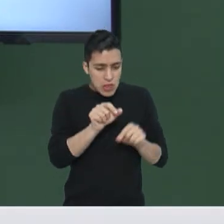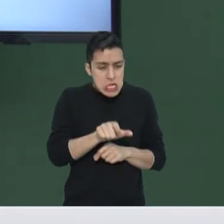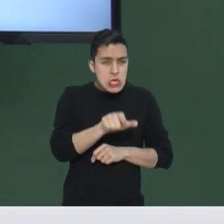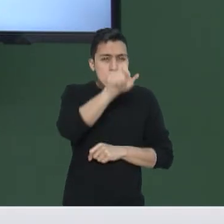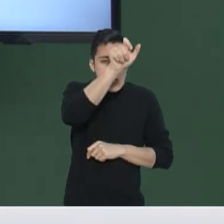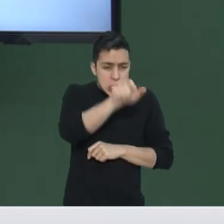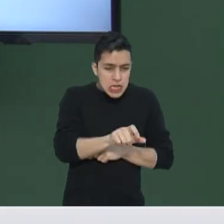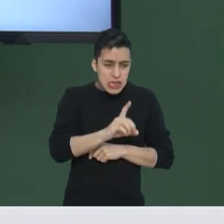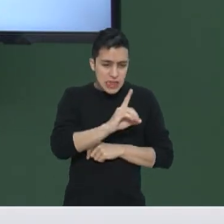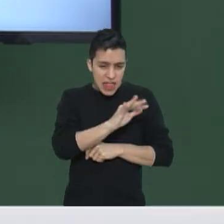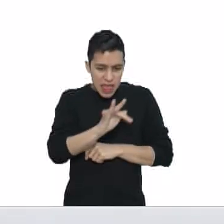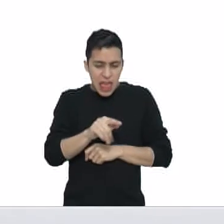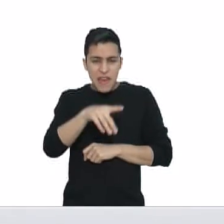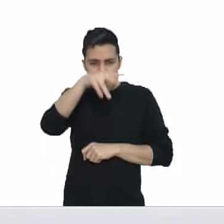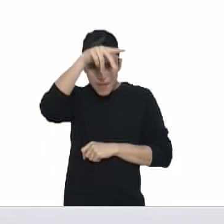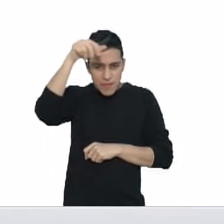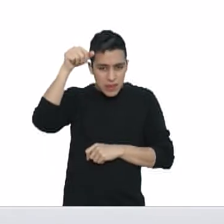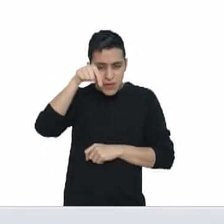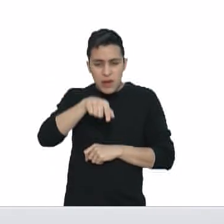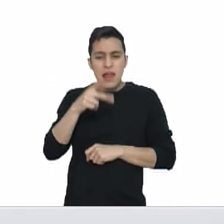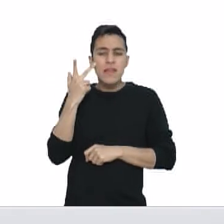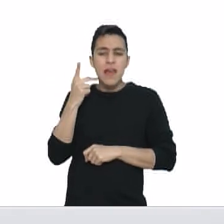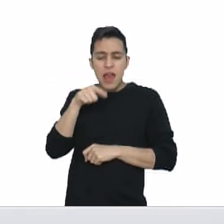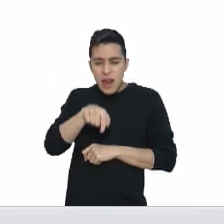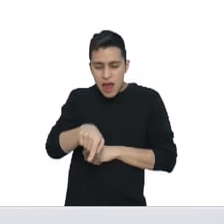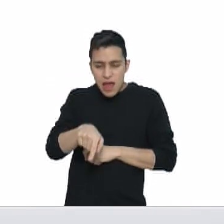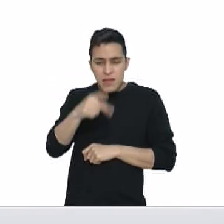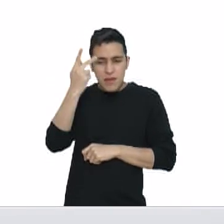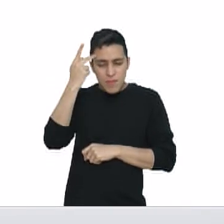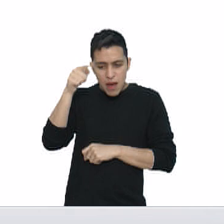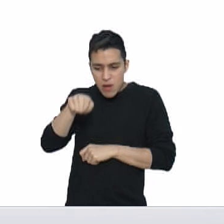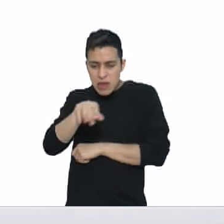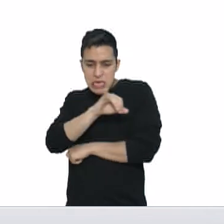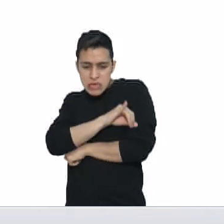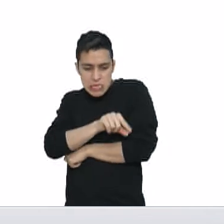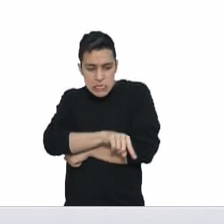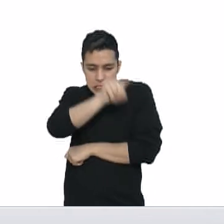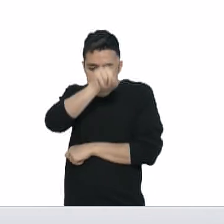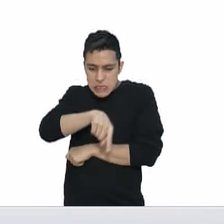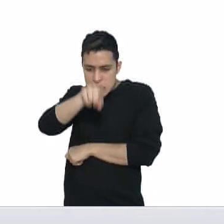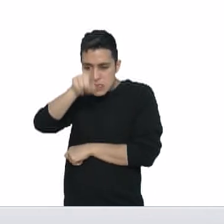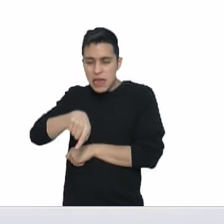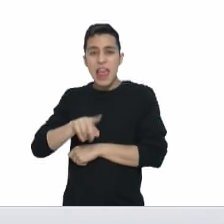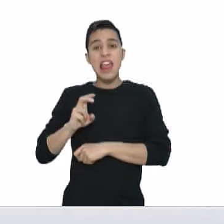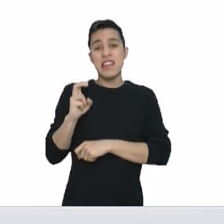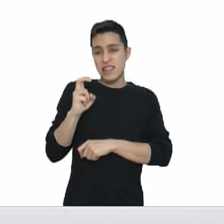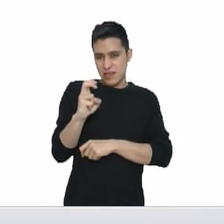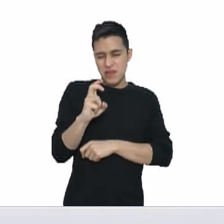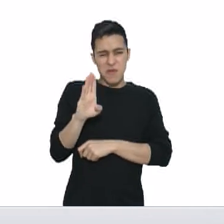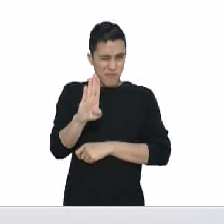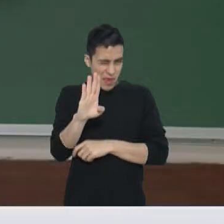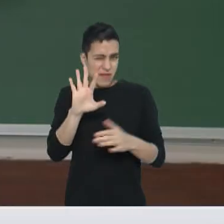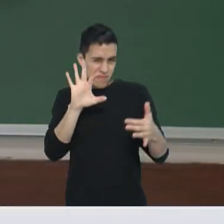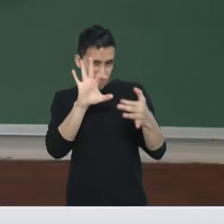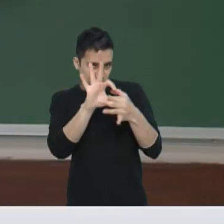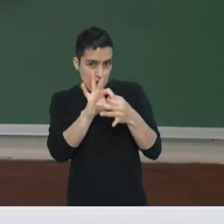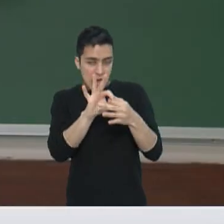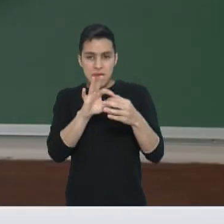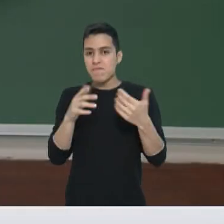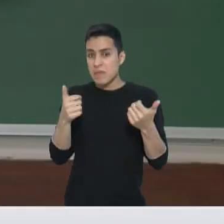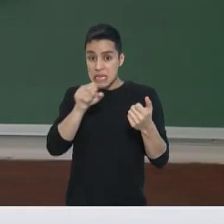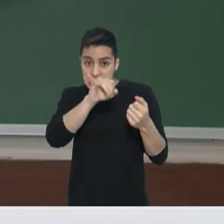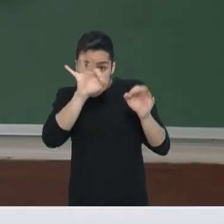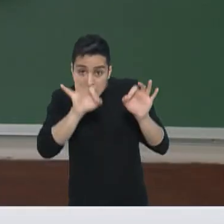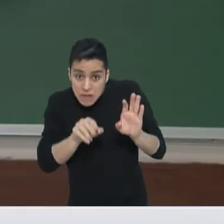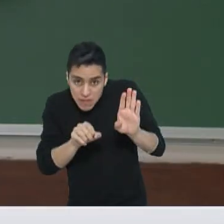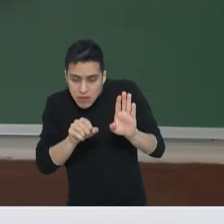Distrito Federal, Amazonas, Ceará, São Paulo e Rio de Janeiro, que são 5. Aqui, ó, letra B. Se você marcou essa, muito